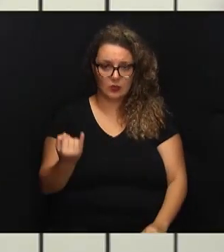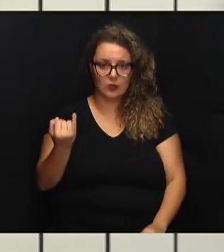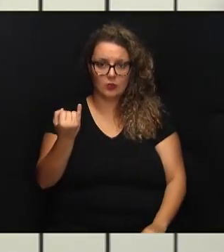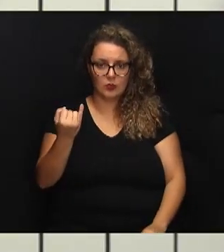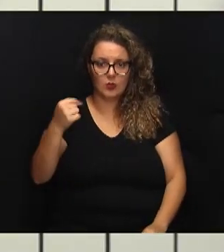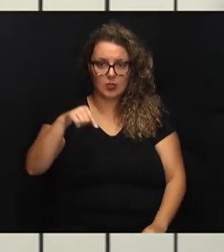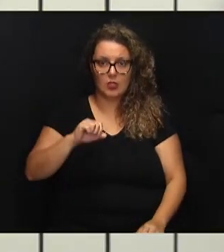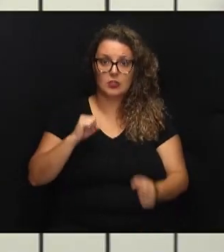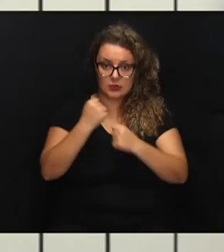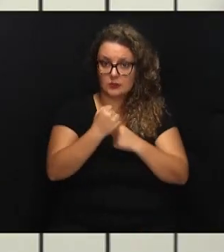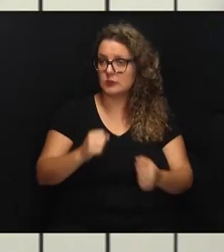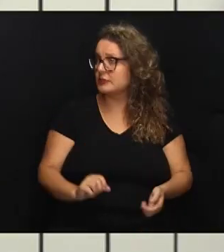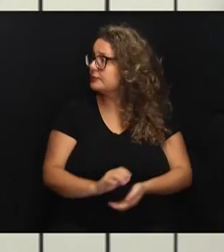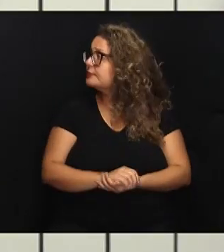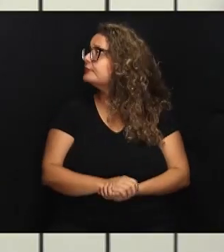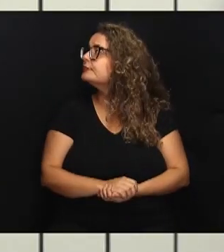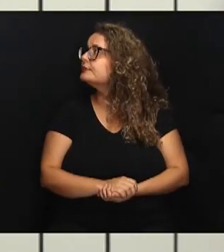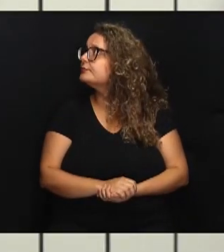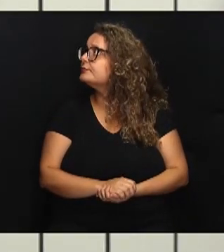esta proteção.